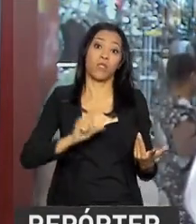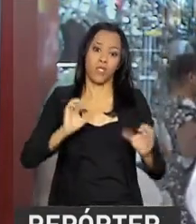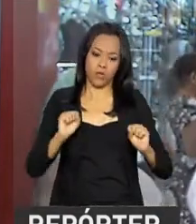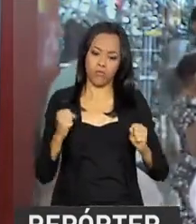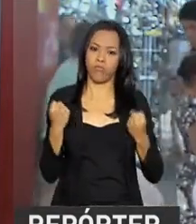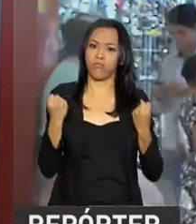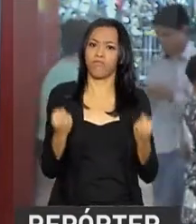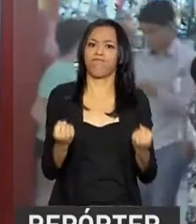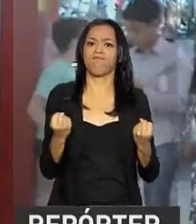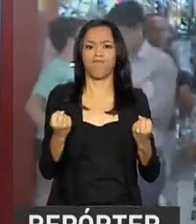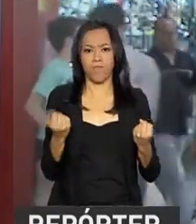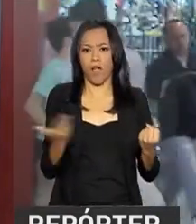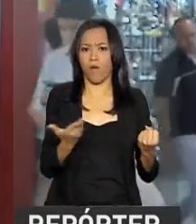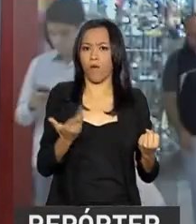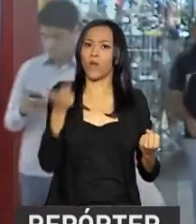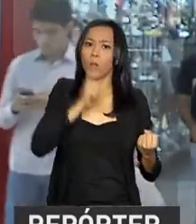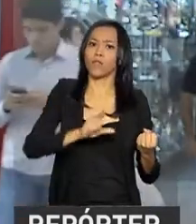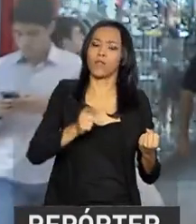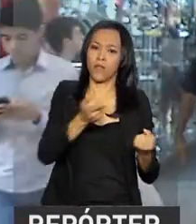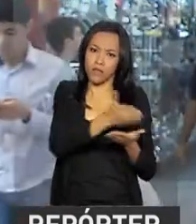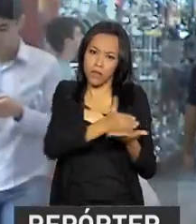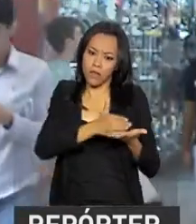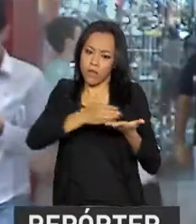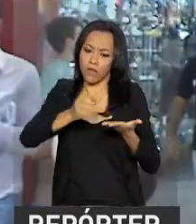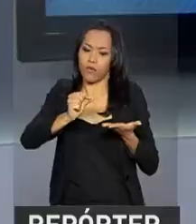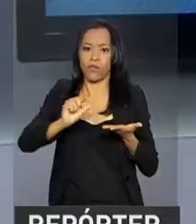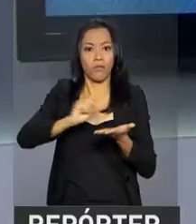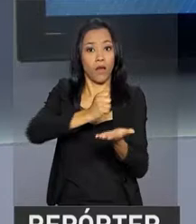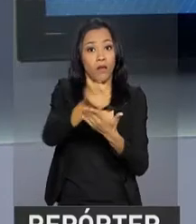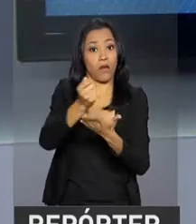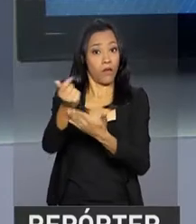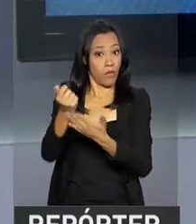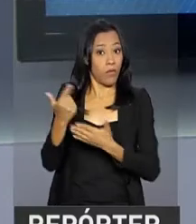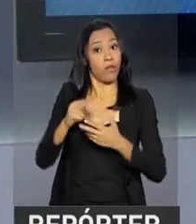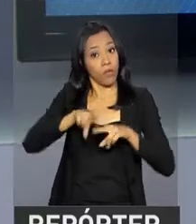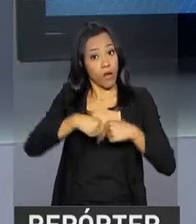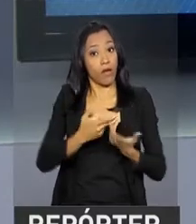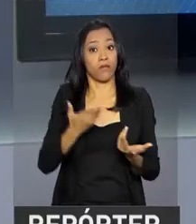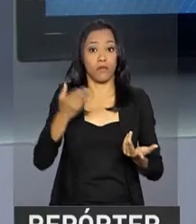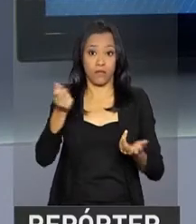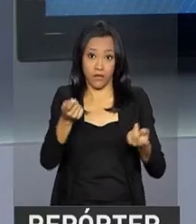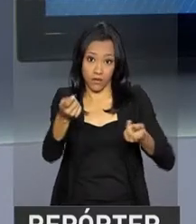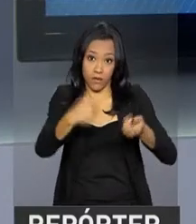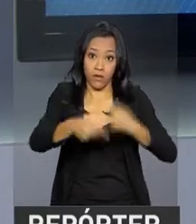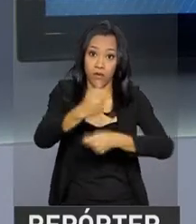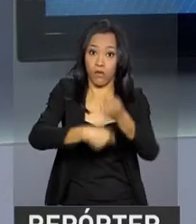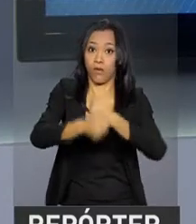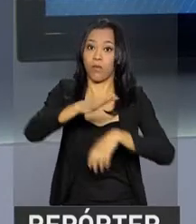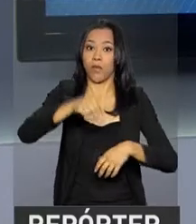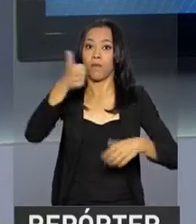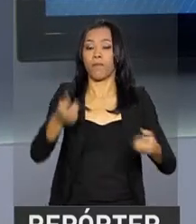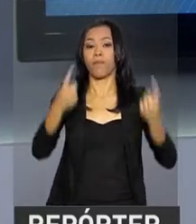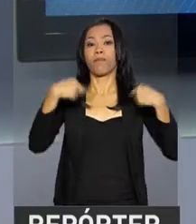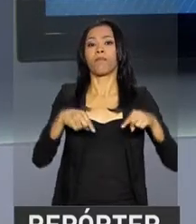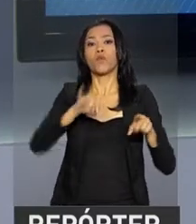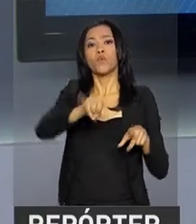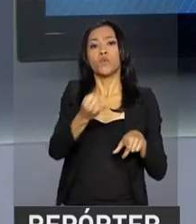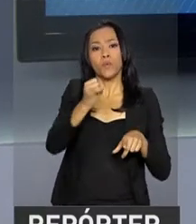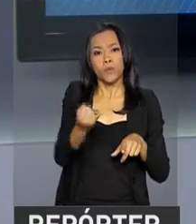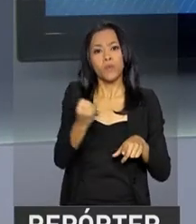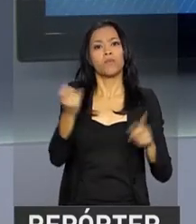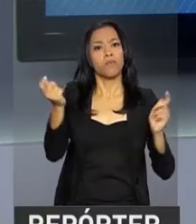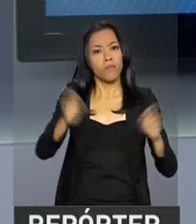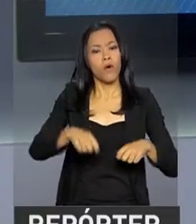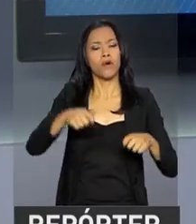o poder de compra ao longo desse ano em função das melhoras da economia. E a taxa básica de juros, a Selic, poderá chegar ao